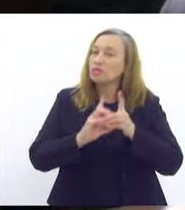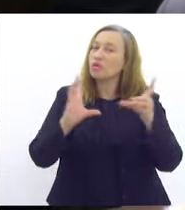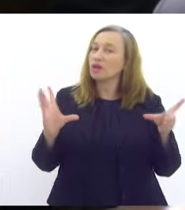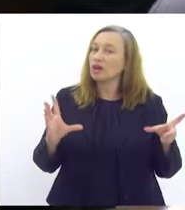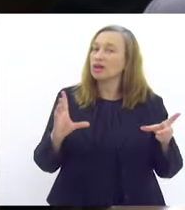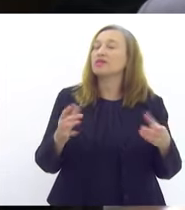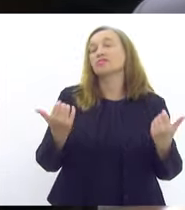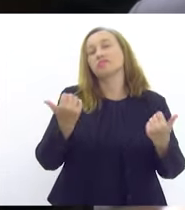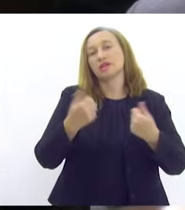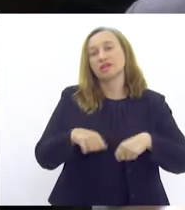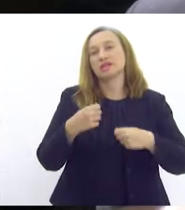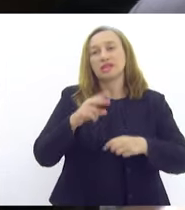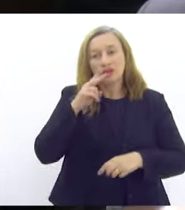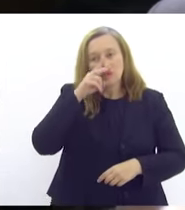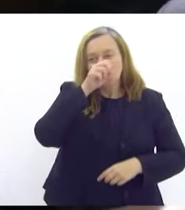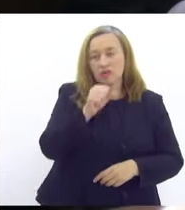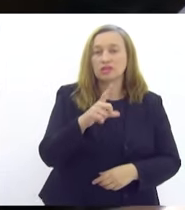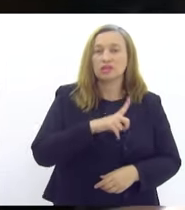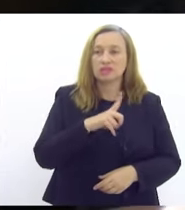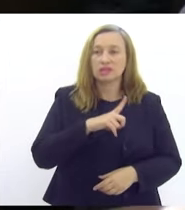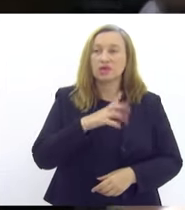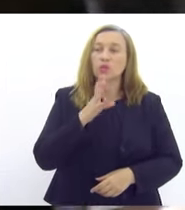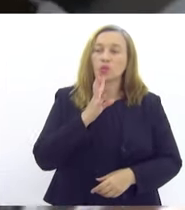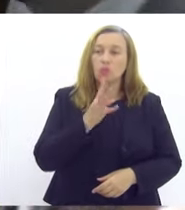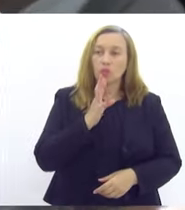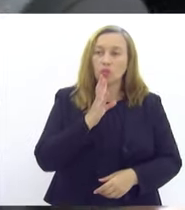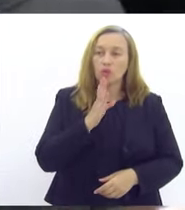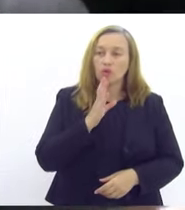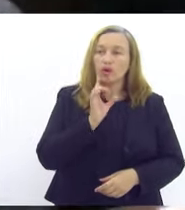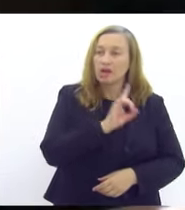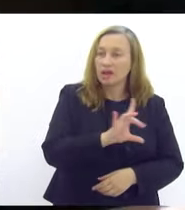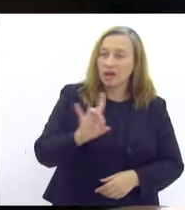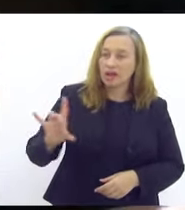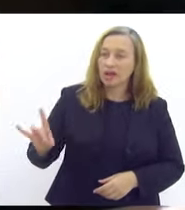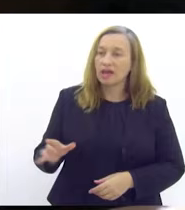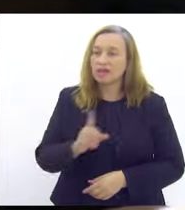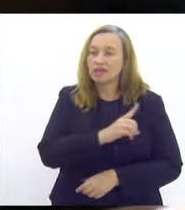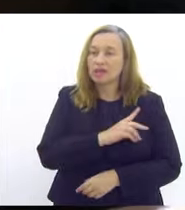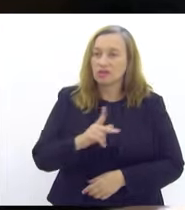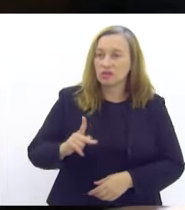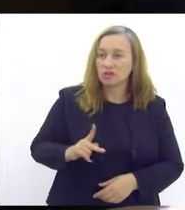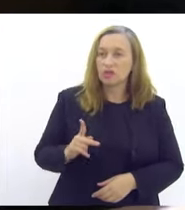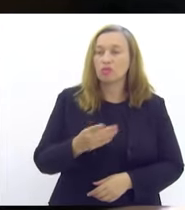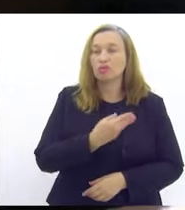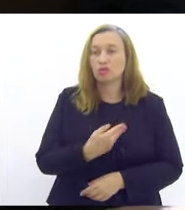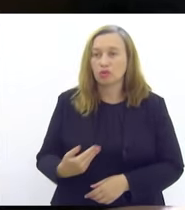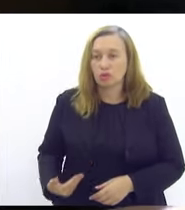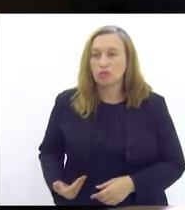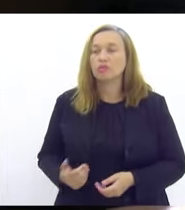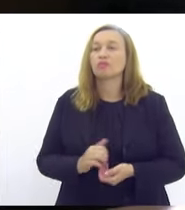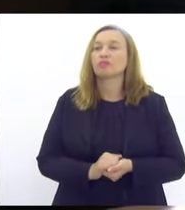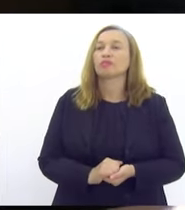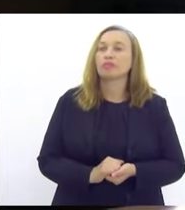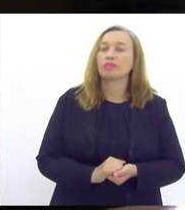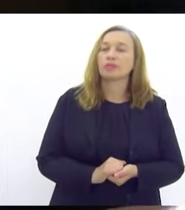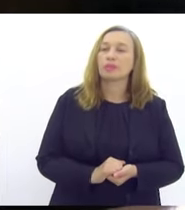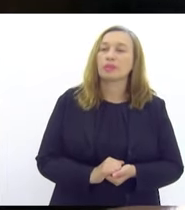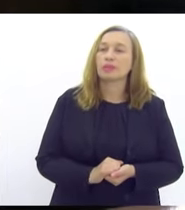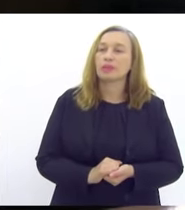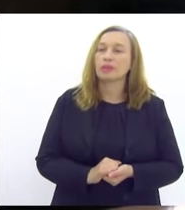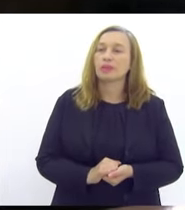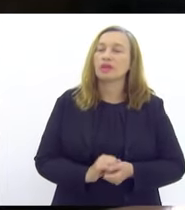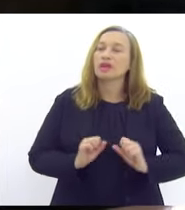que a gente precisa fortalecer e reconhecer cada defensor e cada defensora pública que se compromete